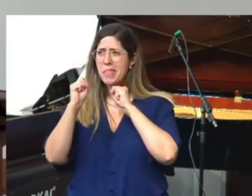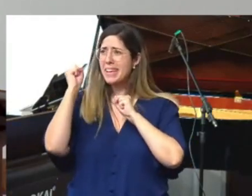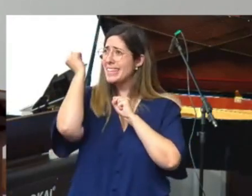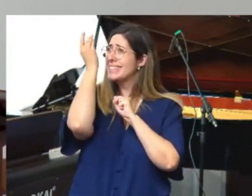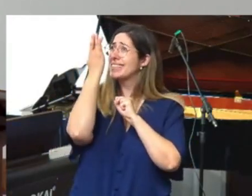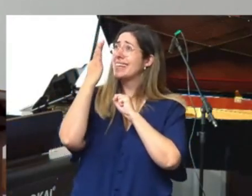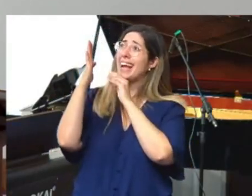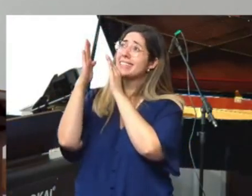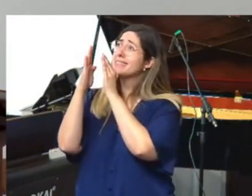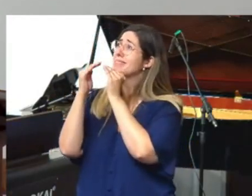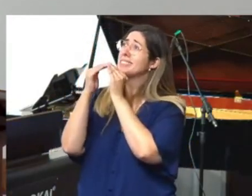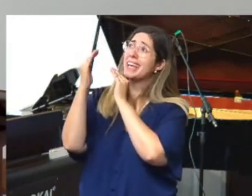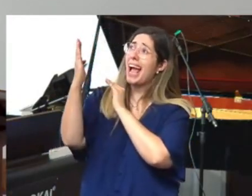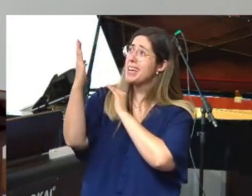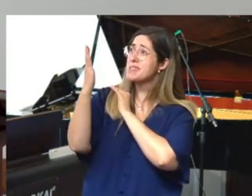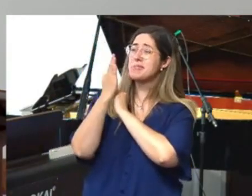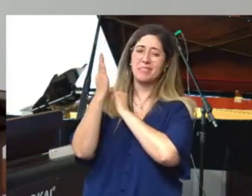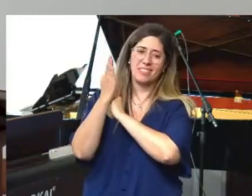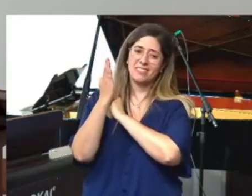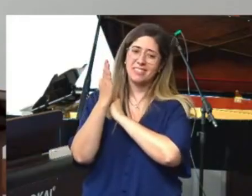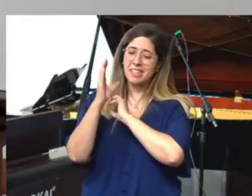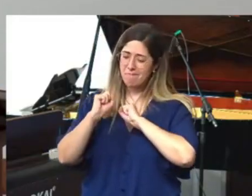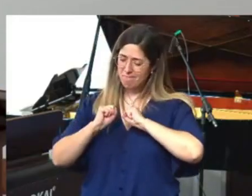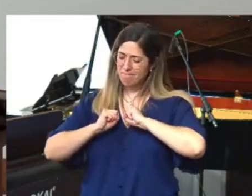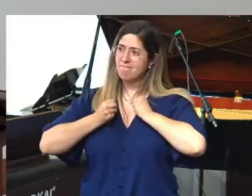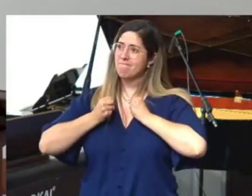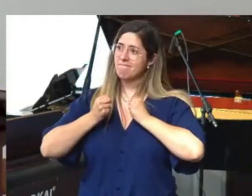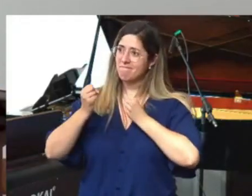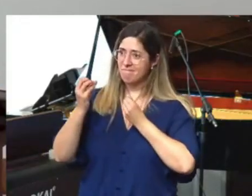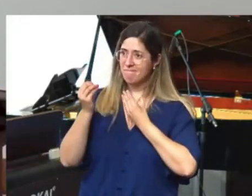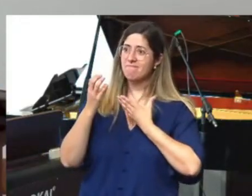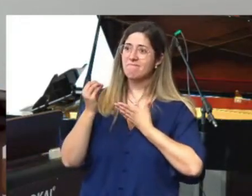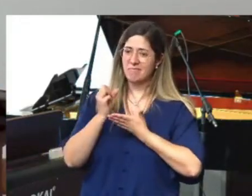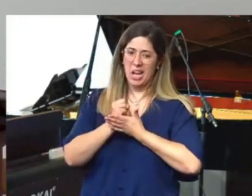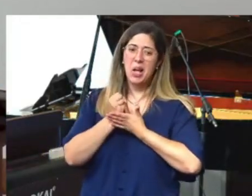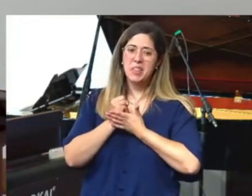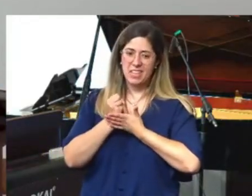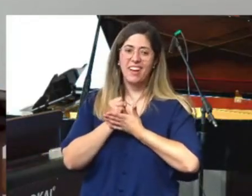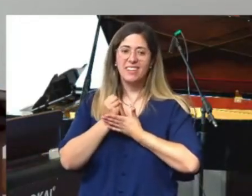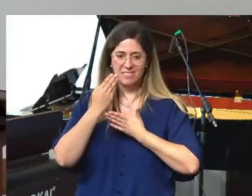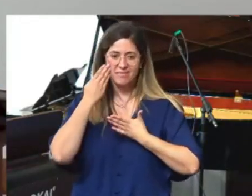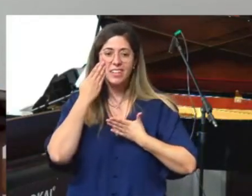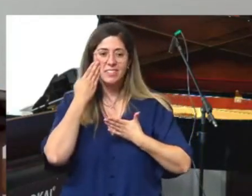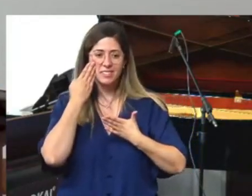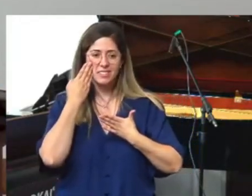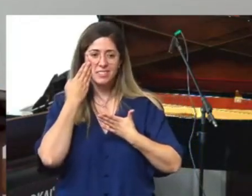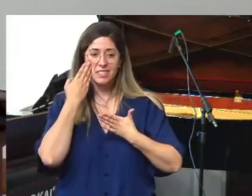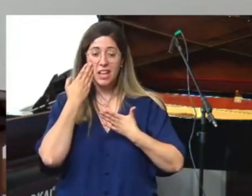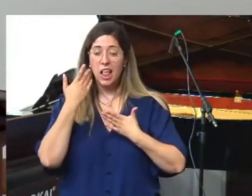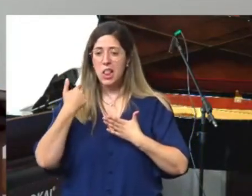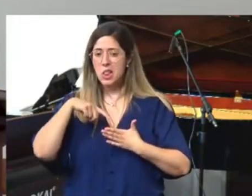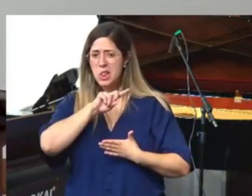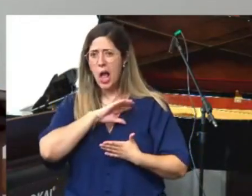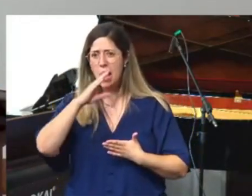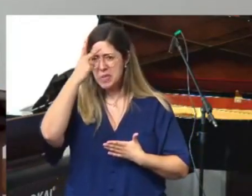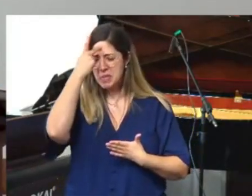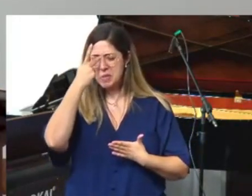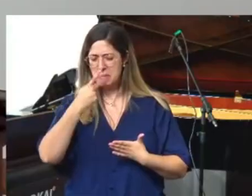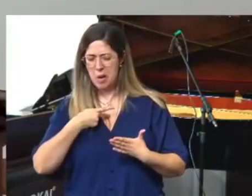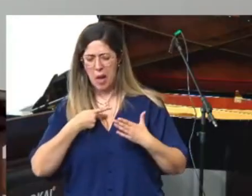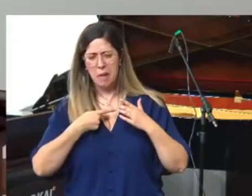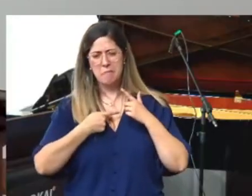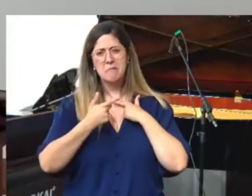do alto, que o Senhor nos deu como igreja, para que nós reneguemos